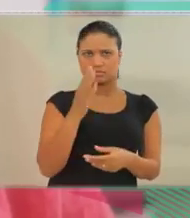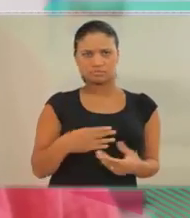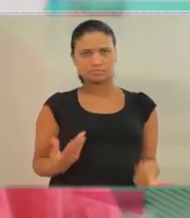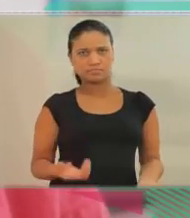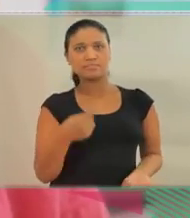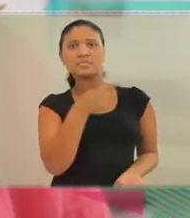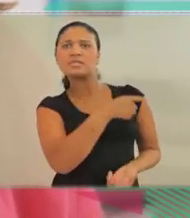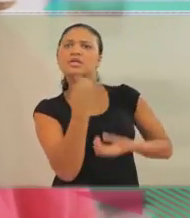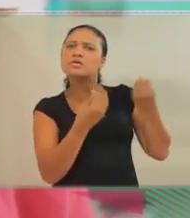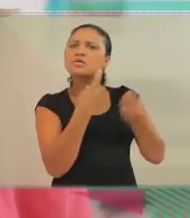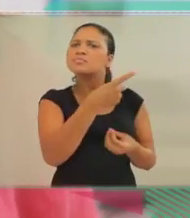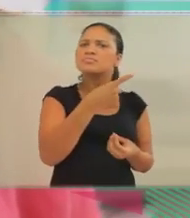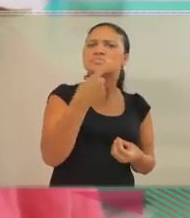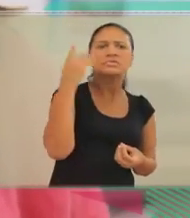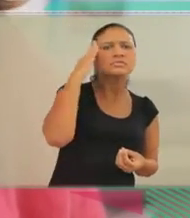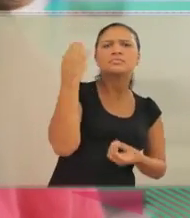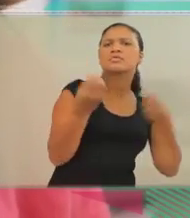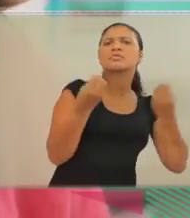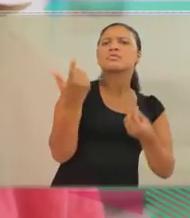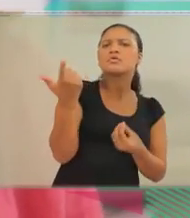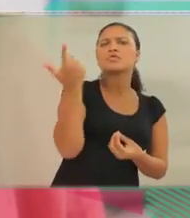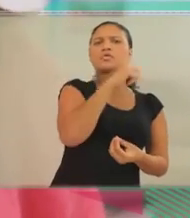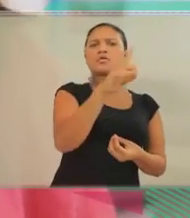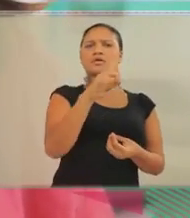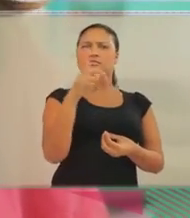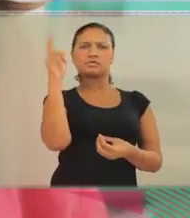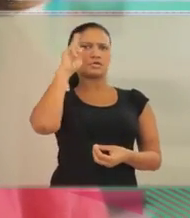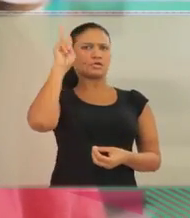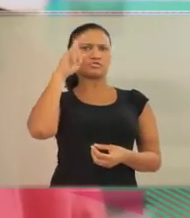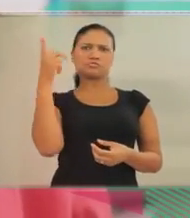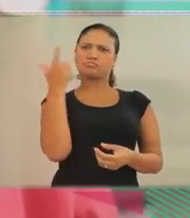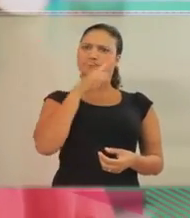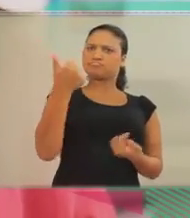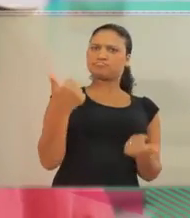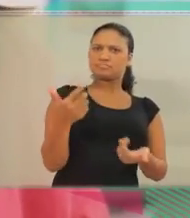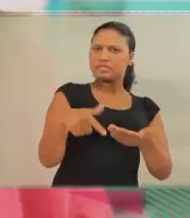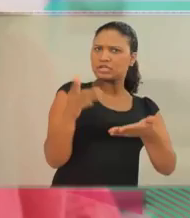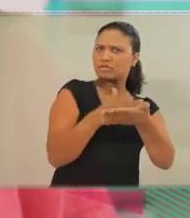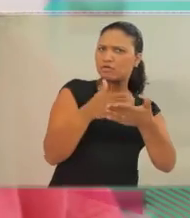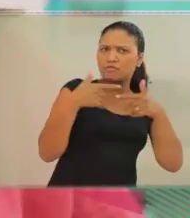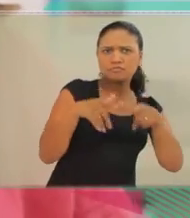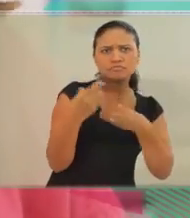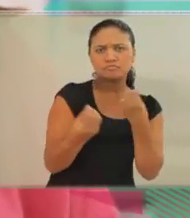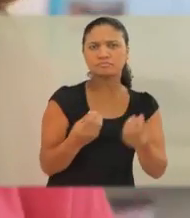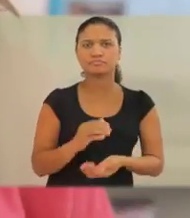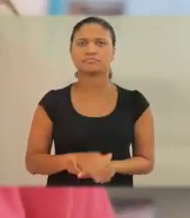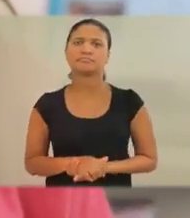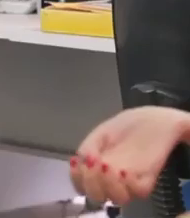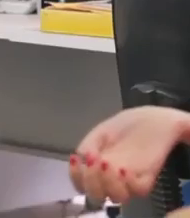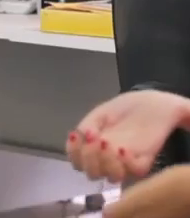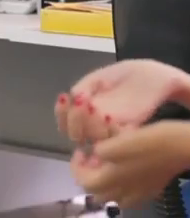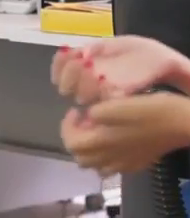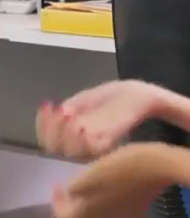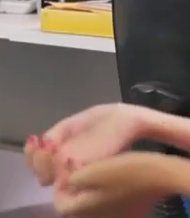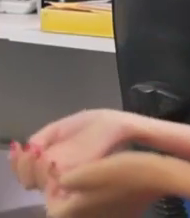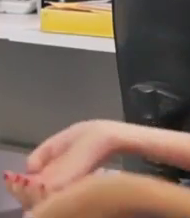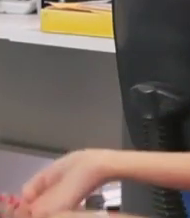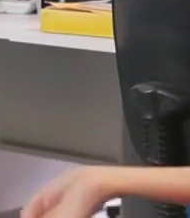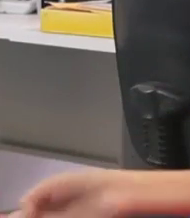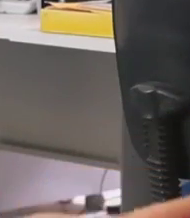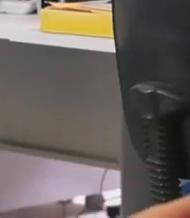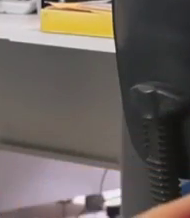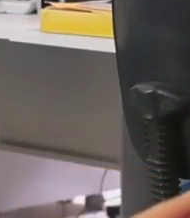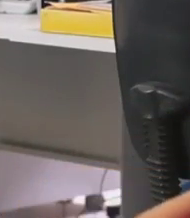não saiba que essas conquistas que hoje temos têm uma história. É disso que tratam o livro e o vídeo?